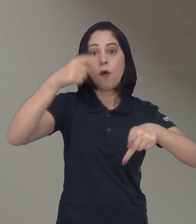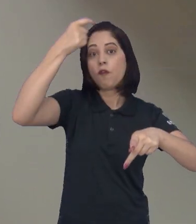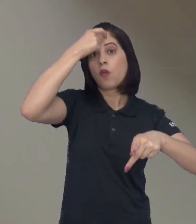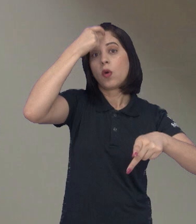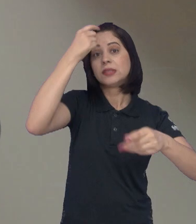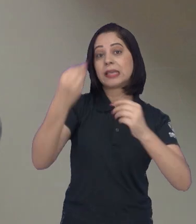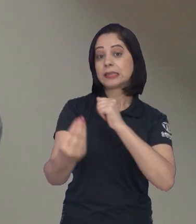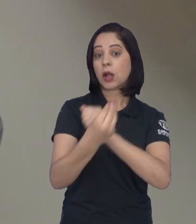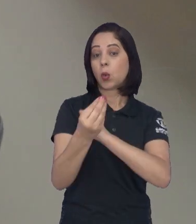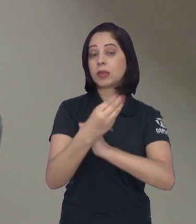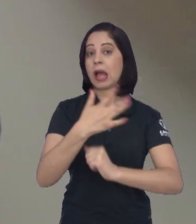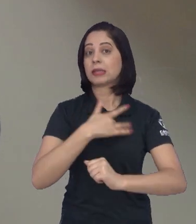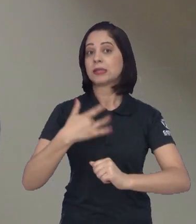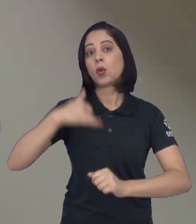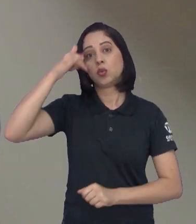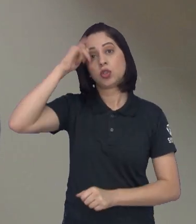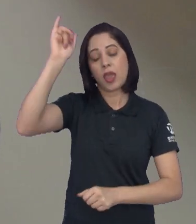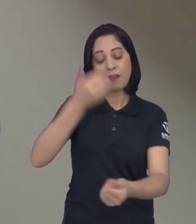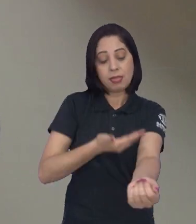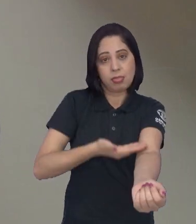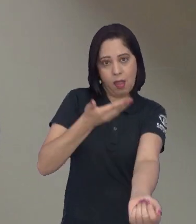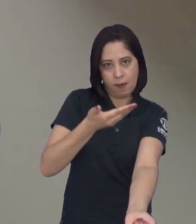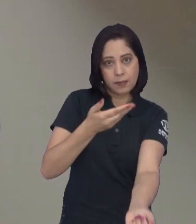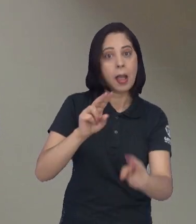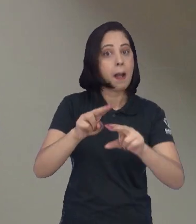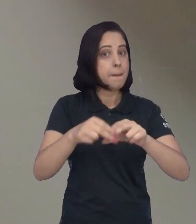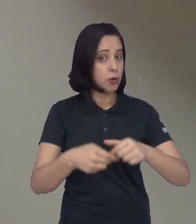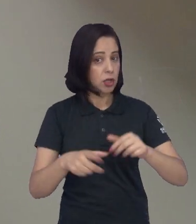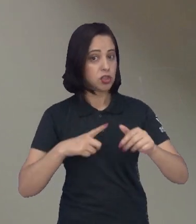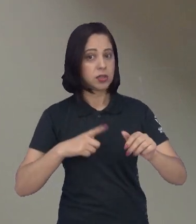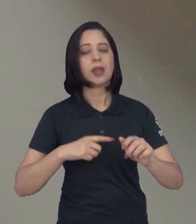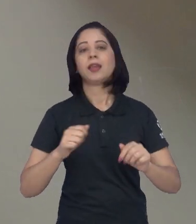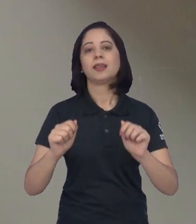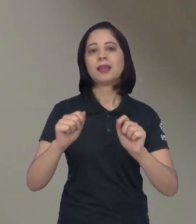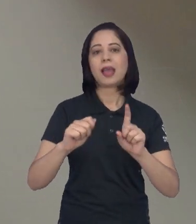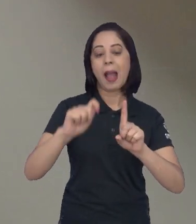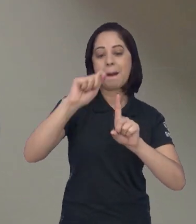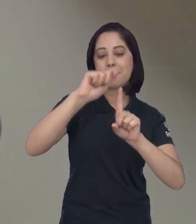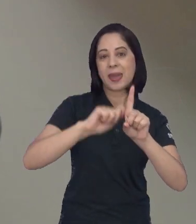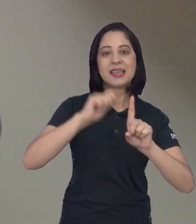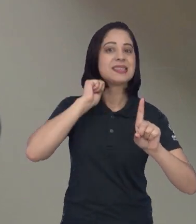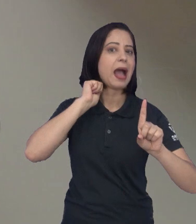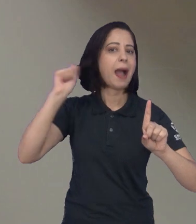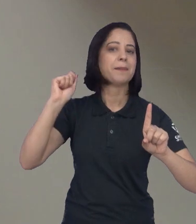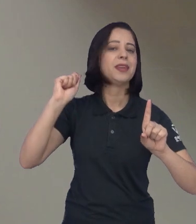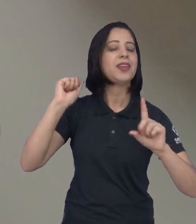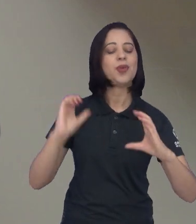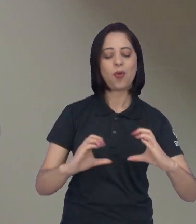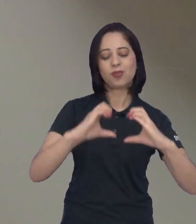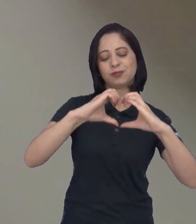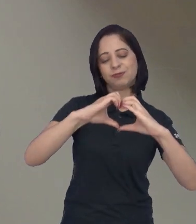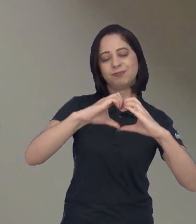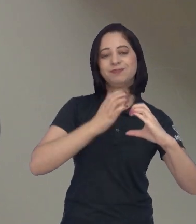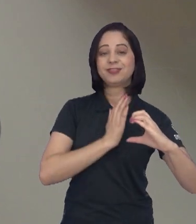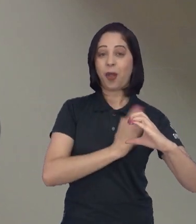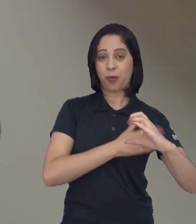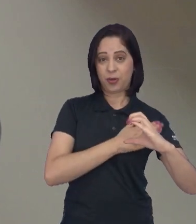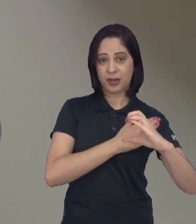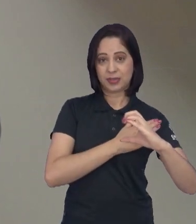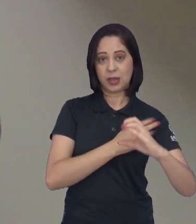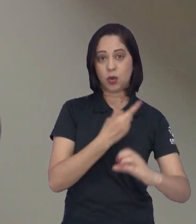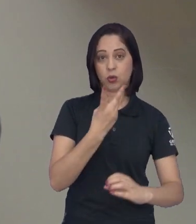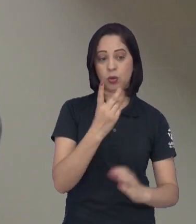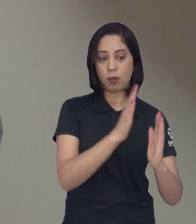hipertensão um deles criou na cidade a campanha Abril do coração que desde 2021 promove